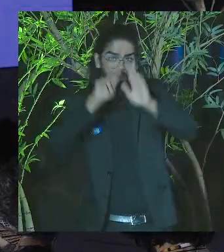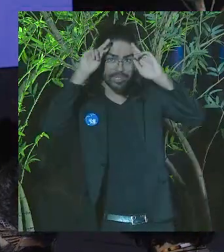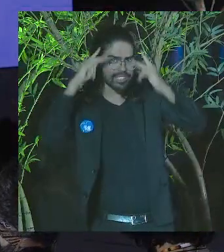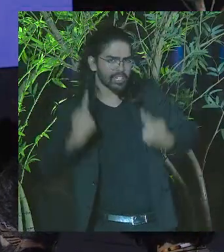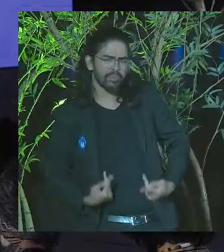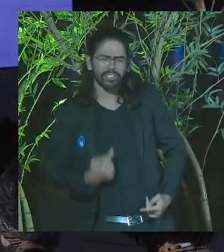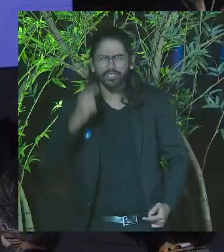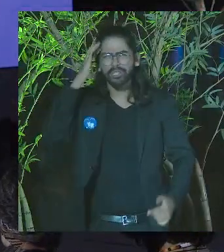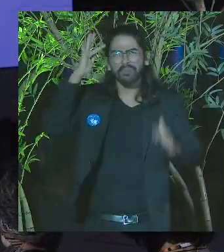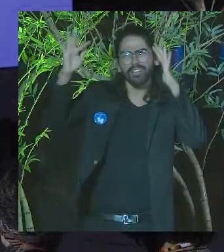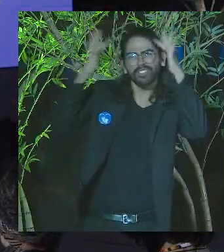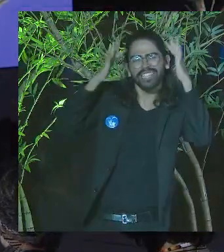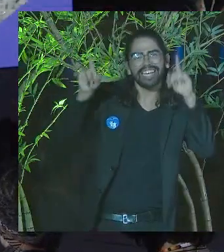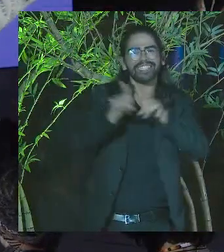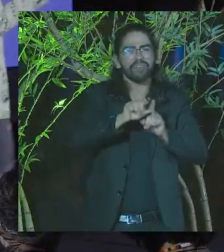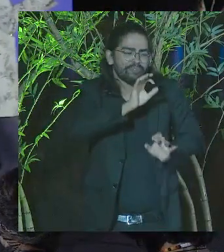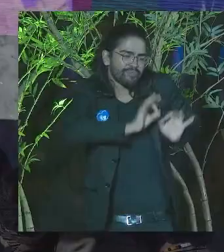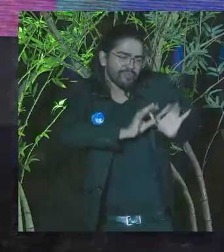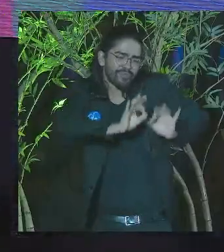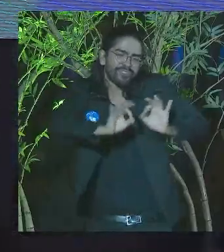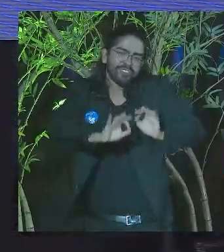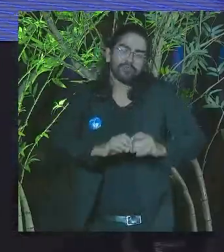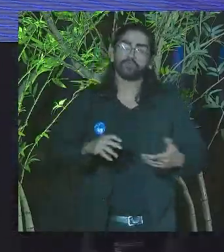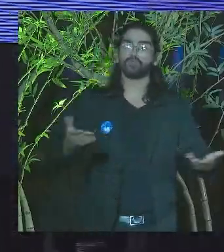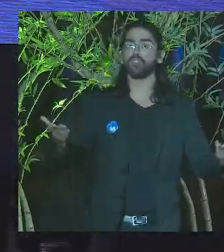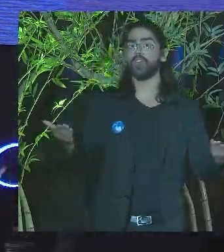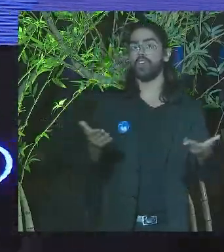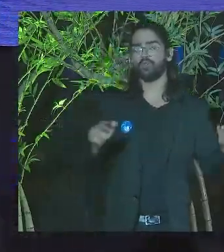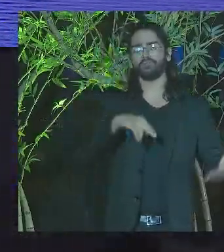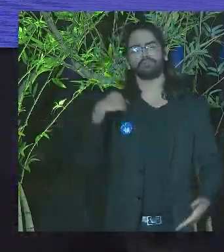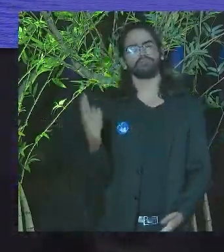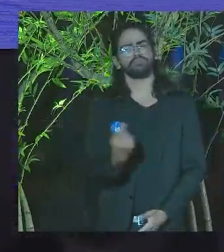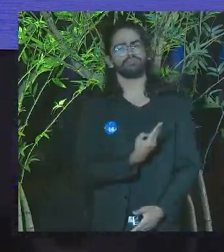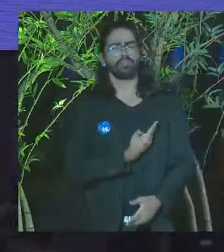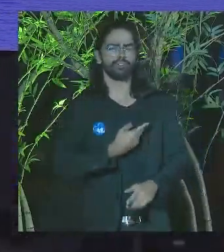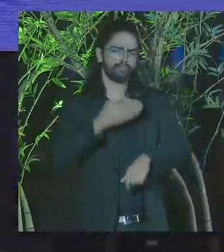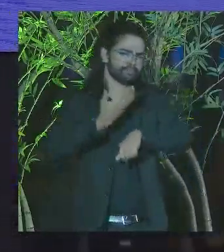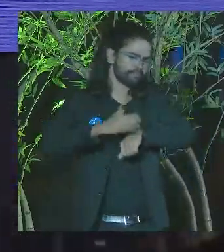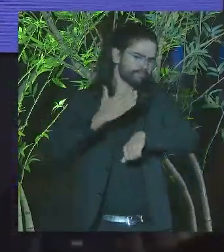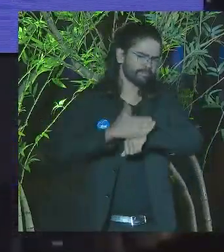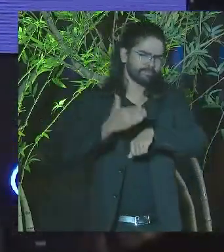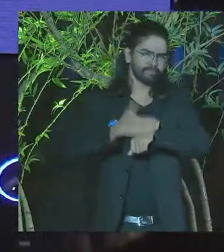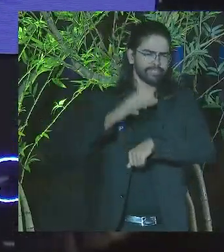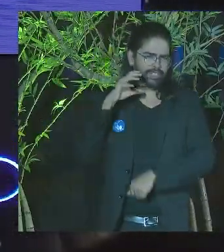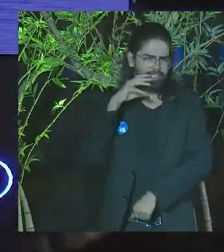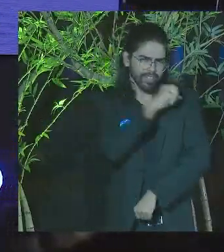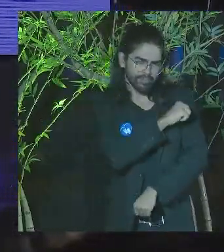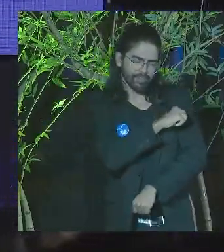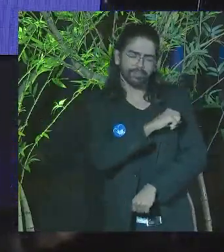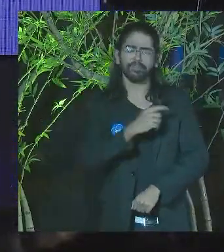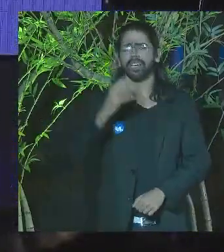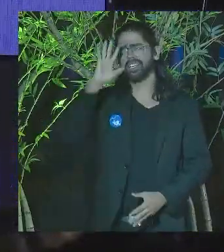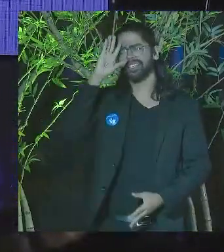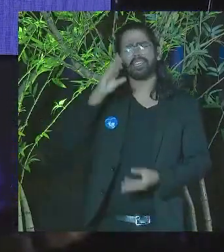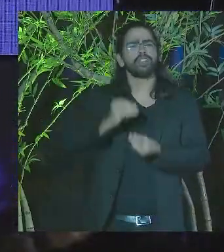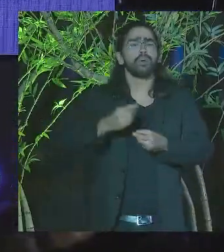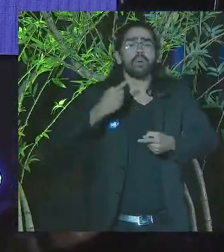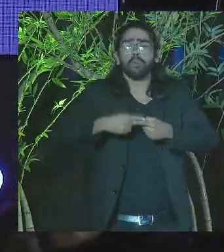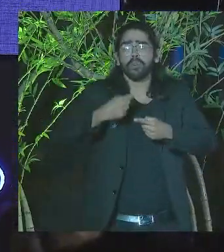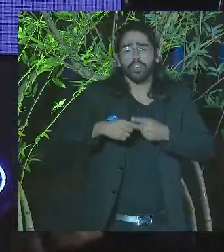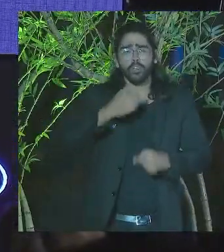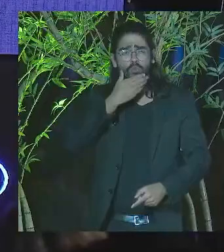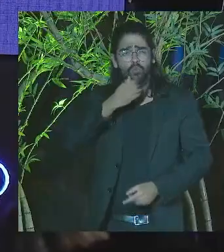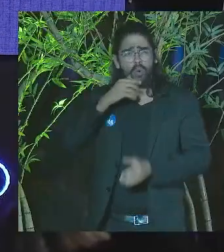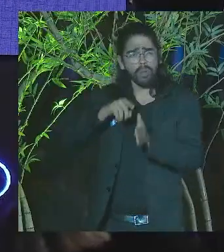e de planejamento. É por isso que a gente vai fazer um exercício aqui rapidinho, para poder entender por que Einstein falava que a